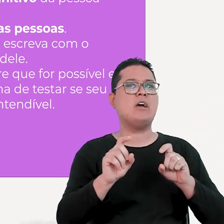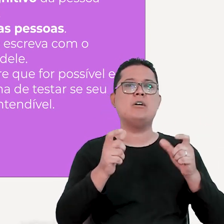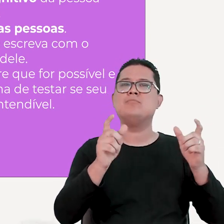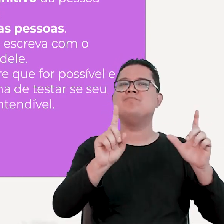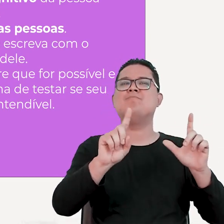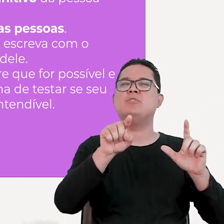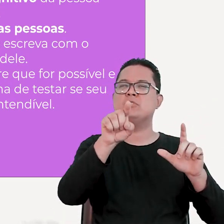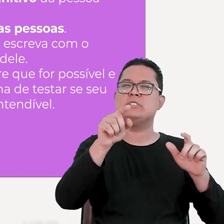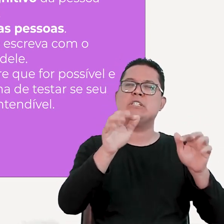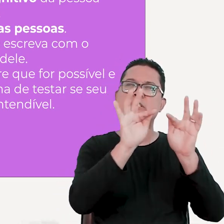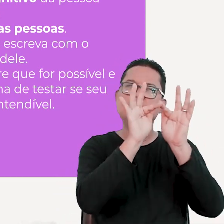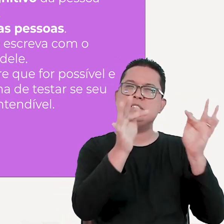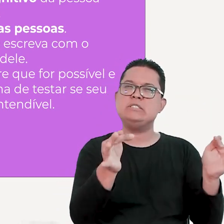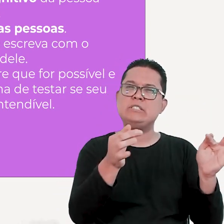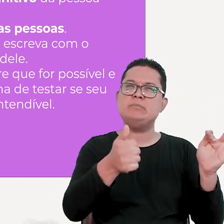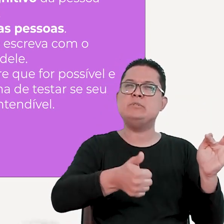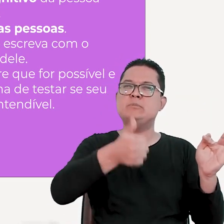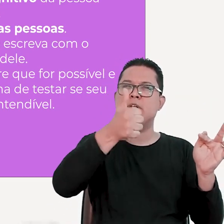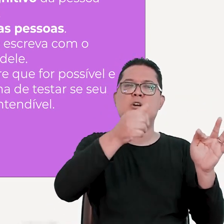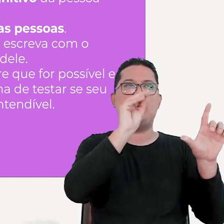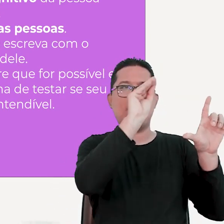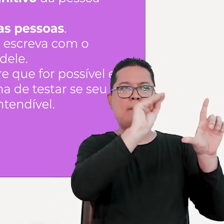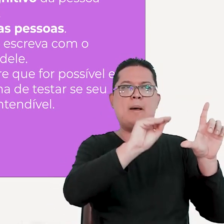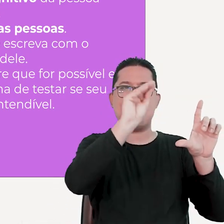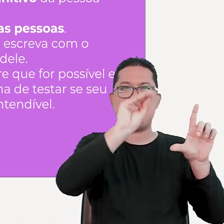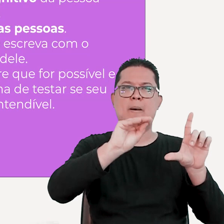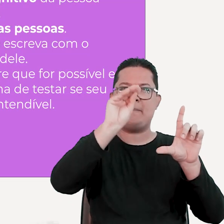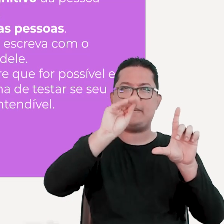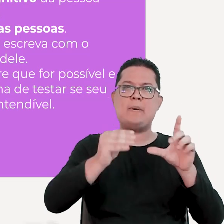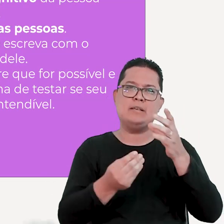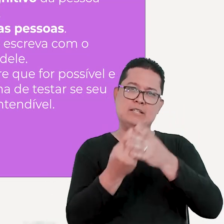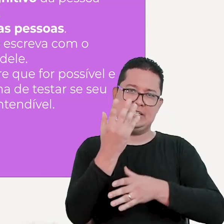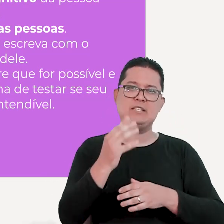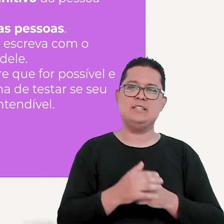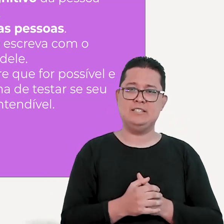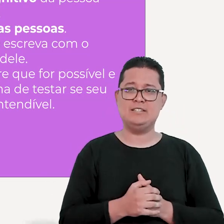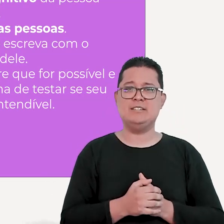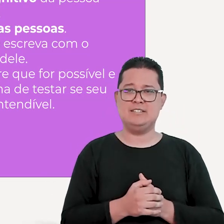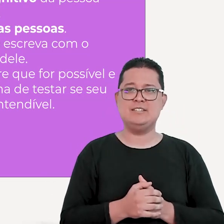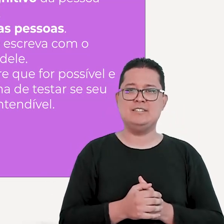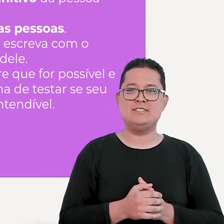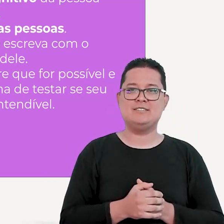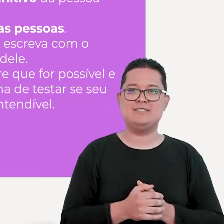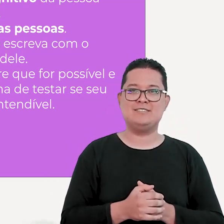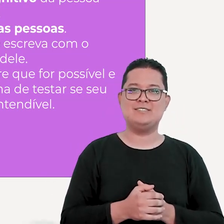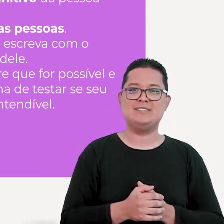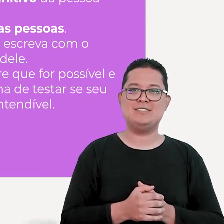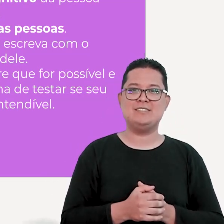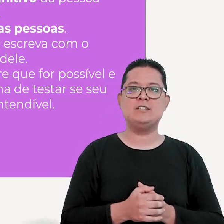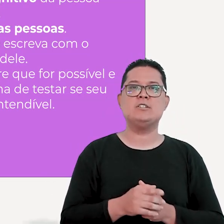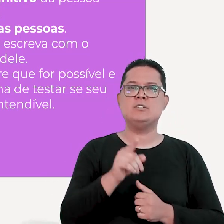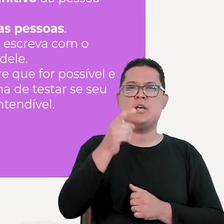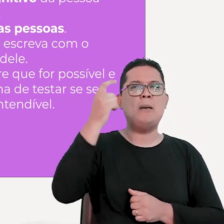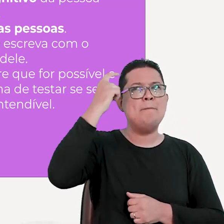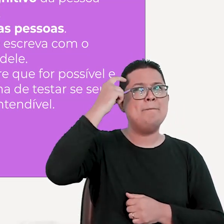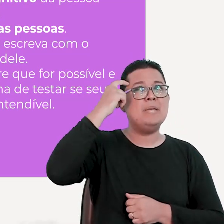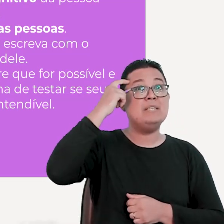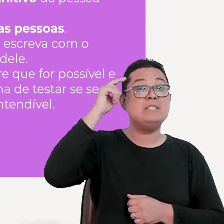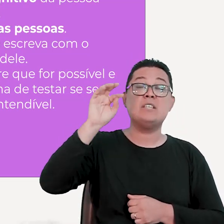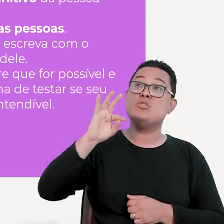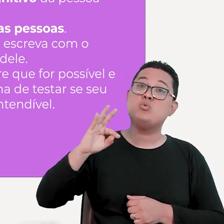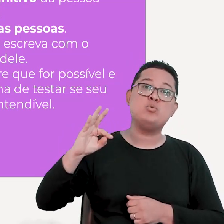ou vocês vão ouvir nas próximas palestras dessa sequência do Clube de UX Writing. Pense em todas as